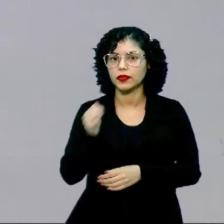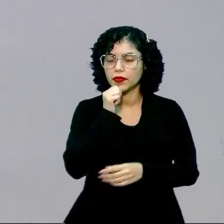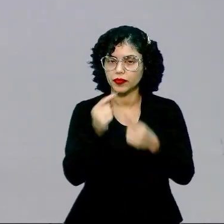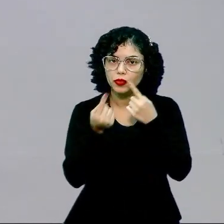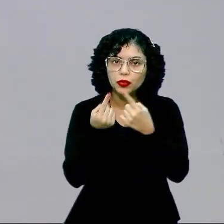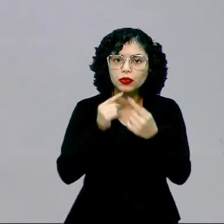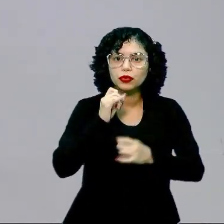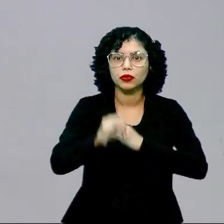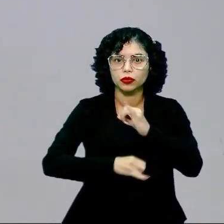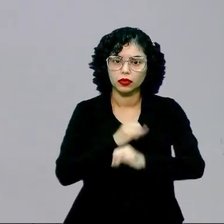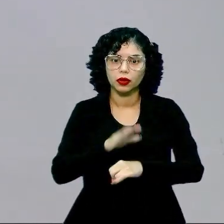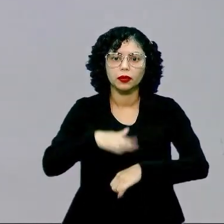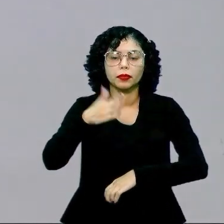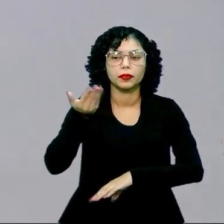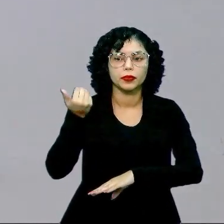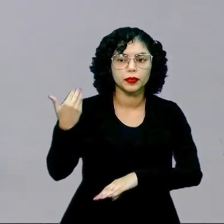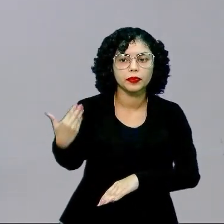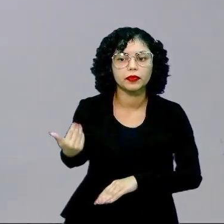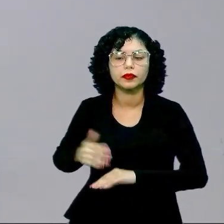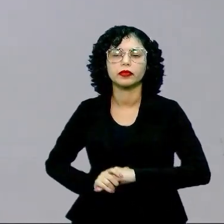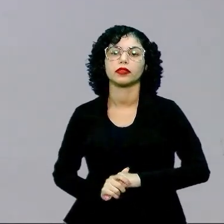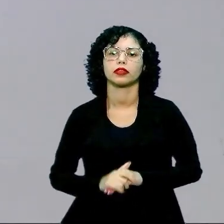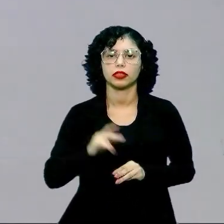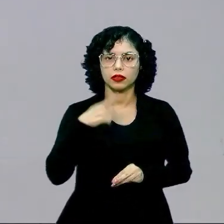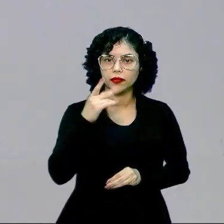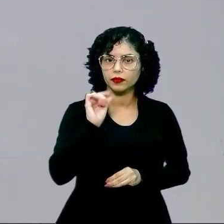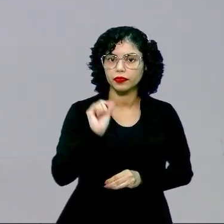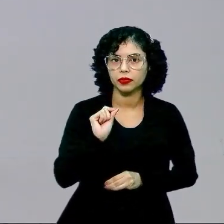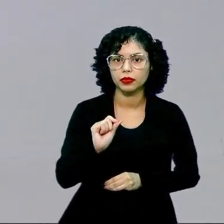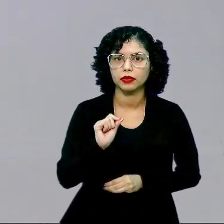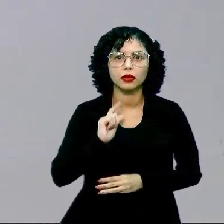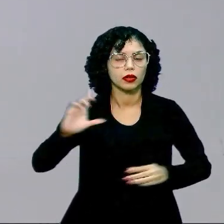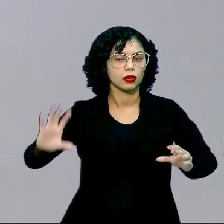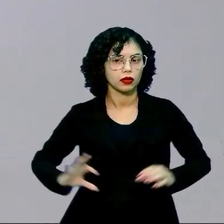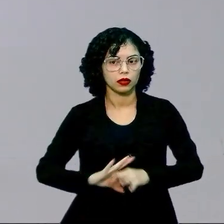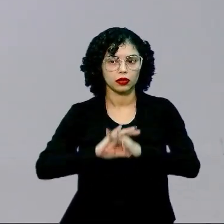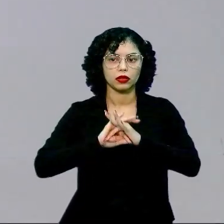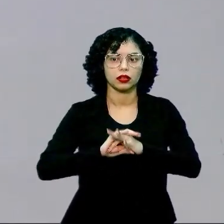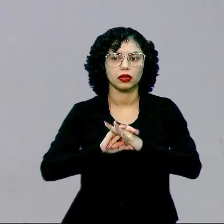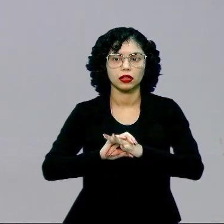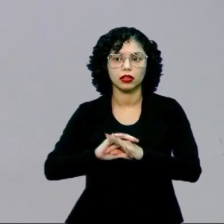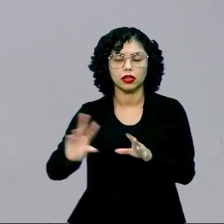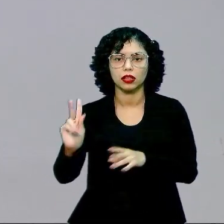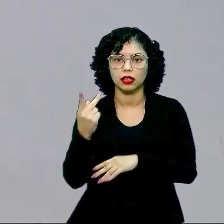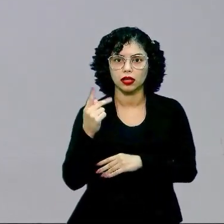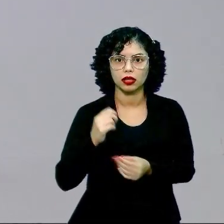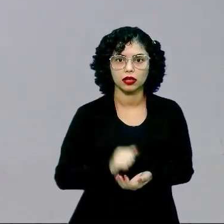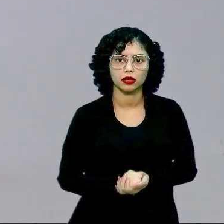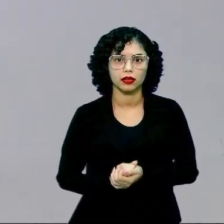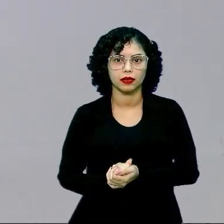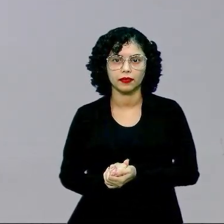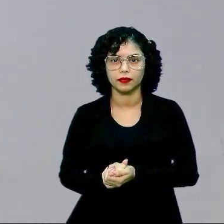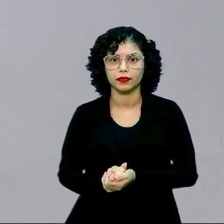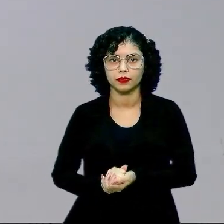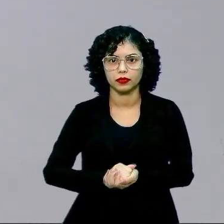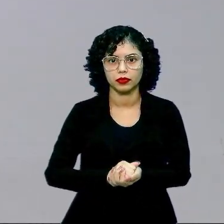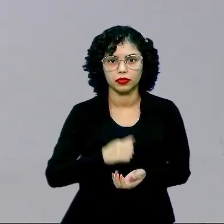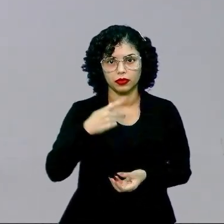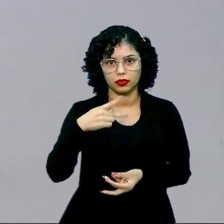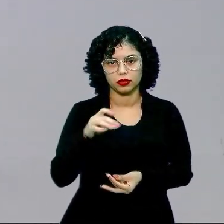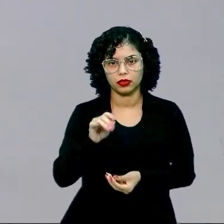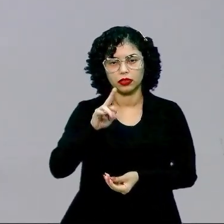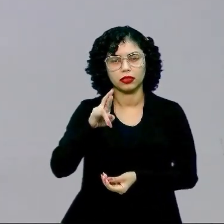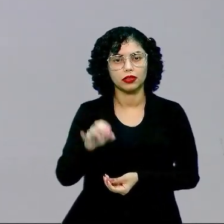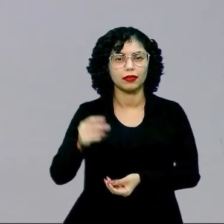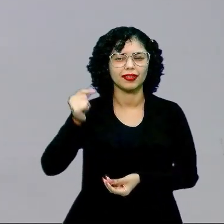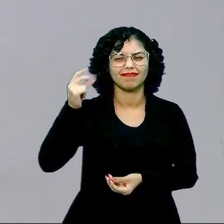discussão aí da internet mais antigos, eles vão falar que essa ligação de hidrogênio é ponte de hidrogênio. Só